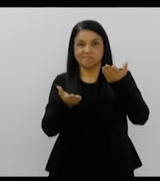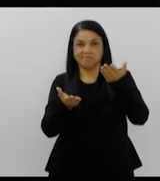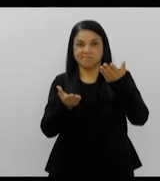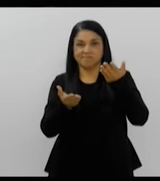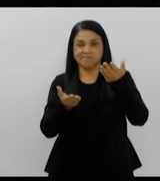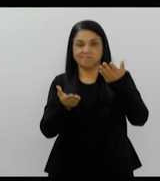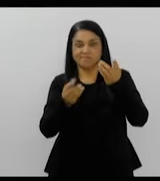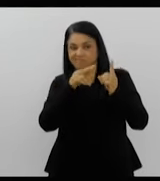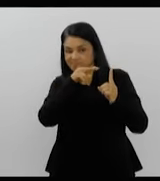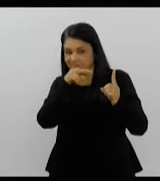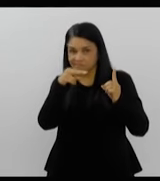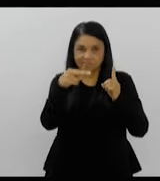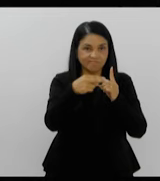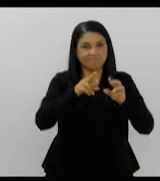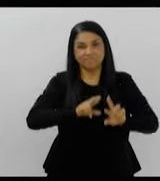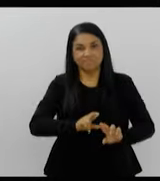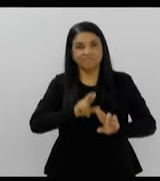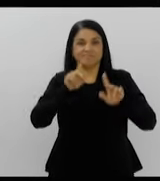e pontos de vista,